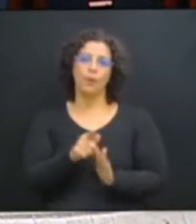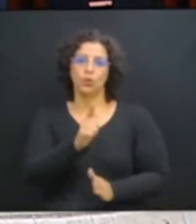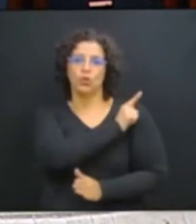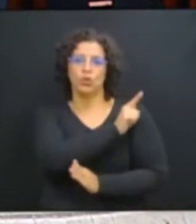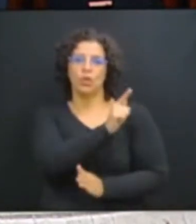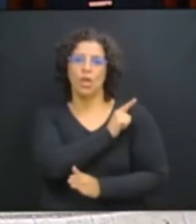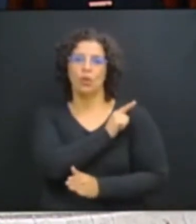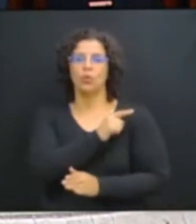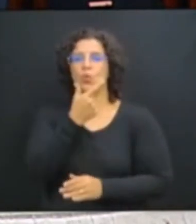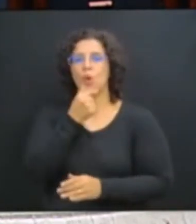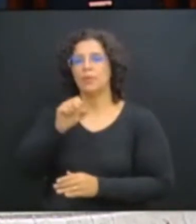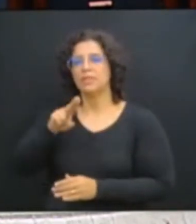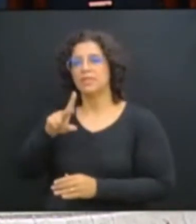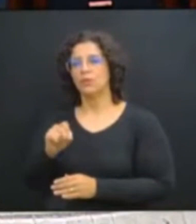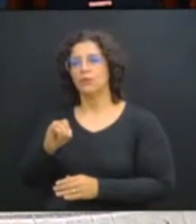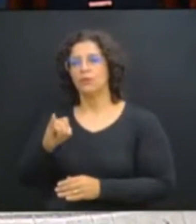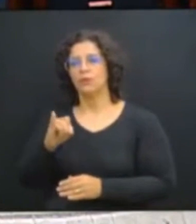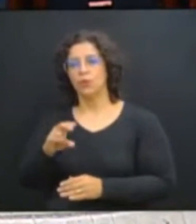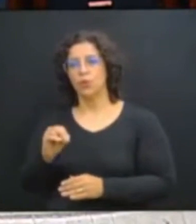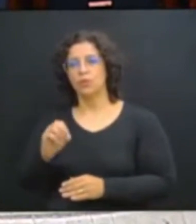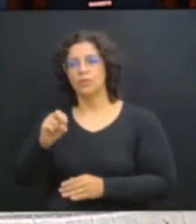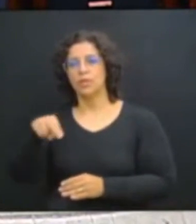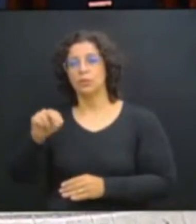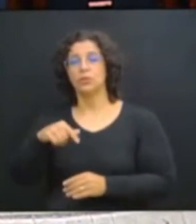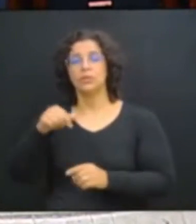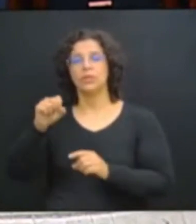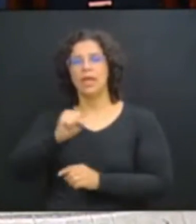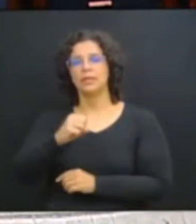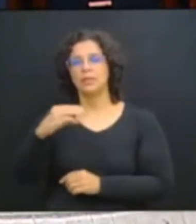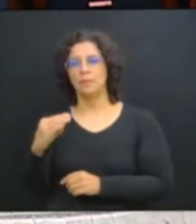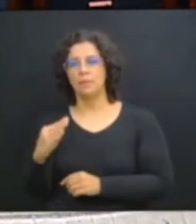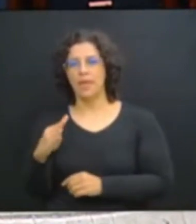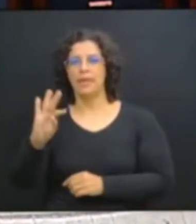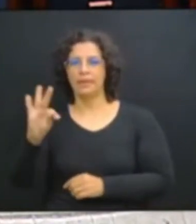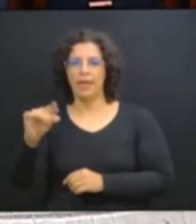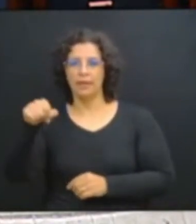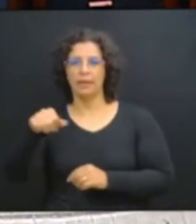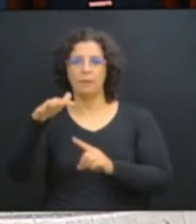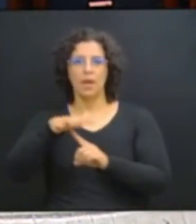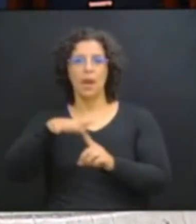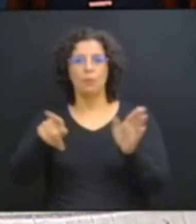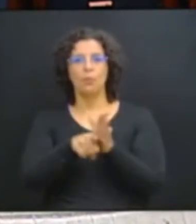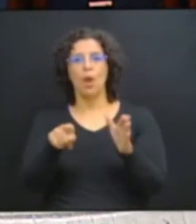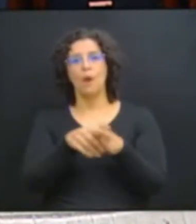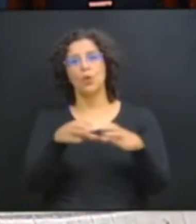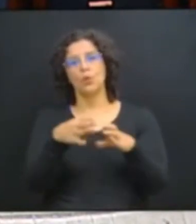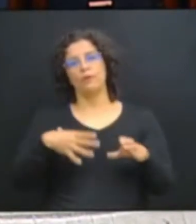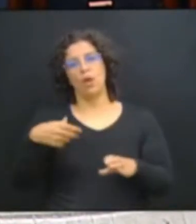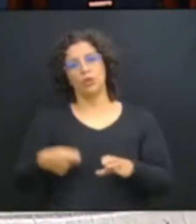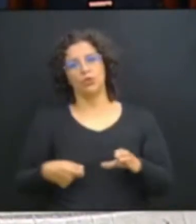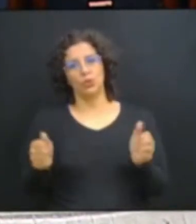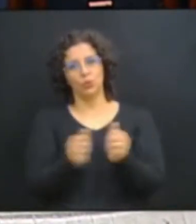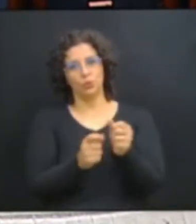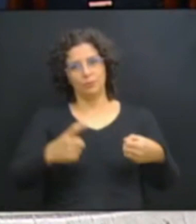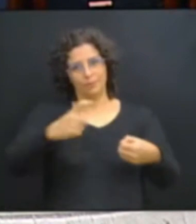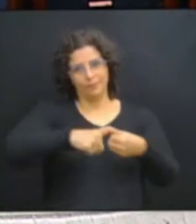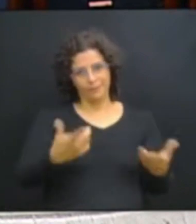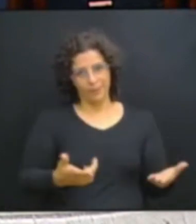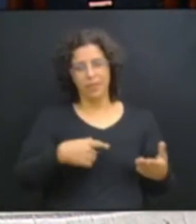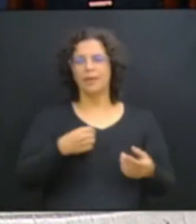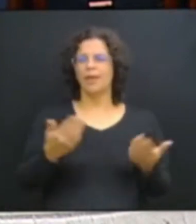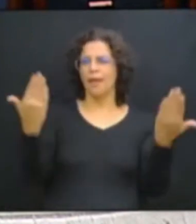do SBT, onde a SBT no Paraná pertence ao Grupo Massa de Comunicação. Ou seja, quem